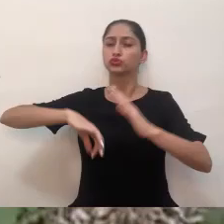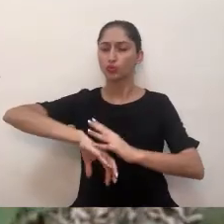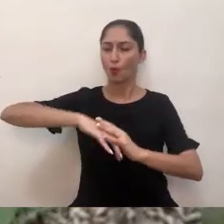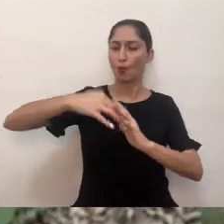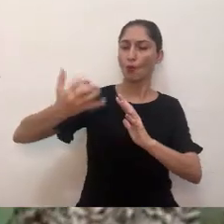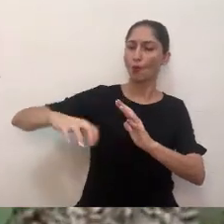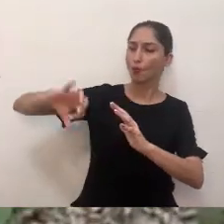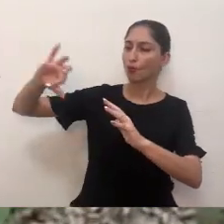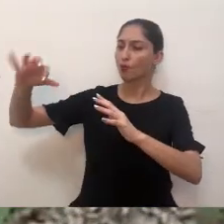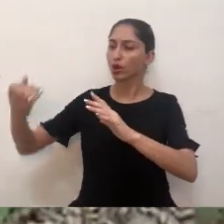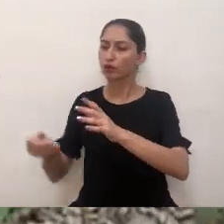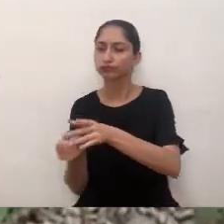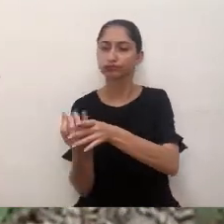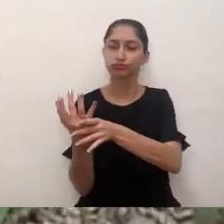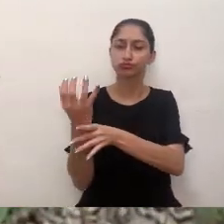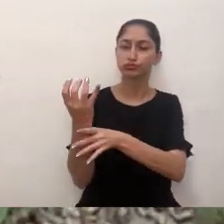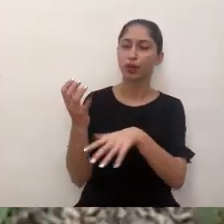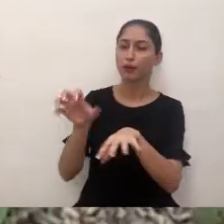eu quero o pão.